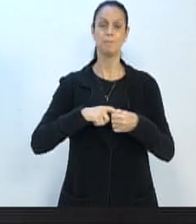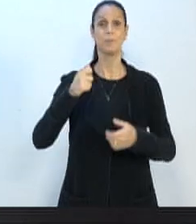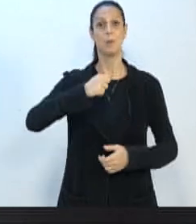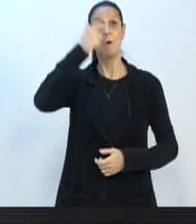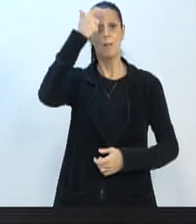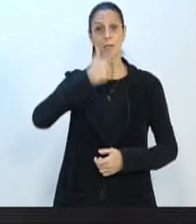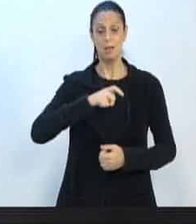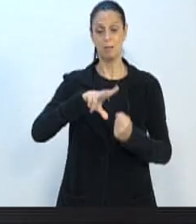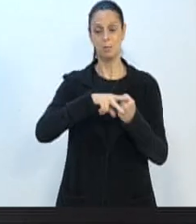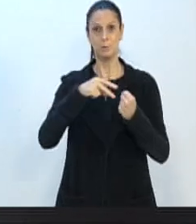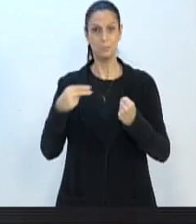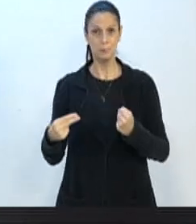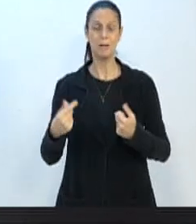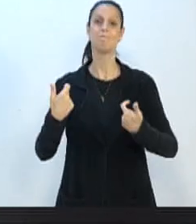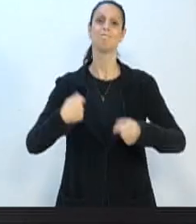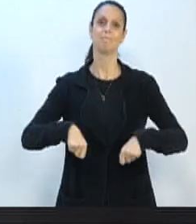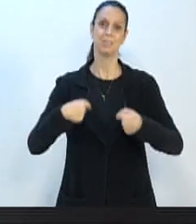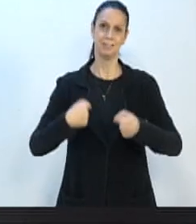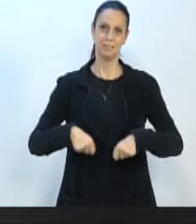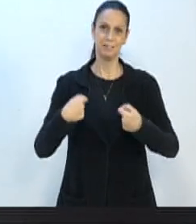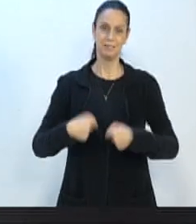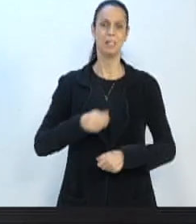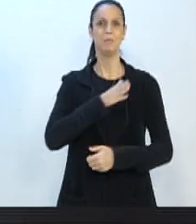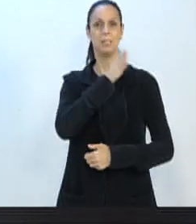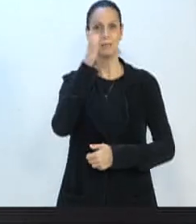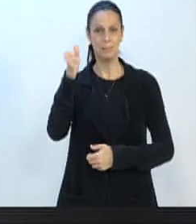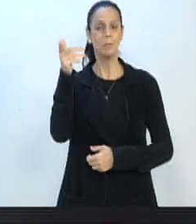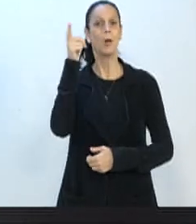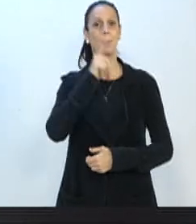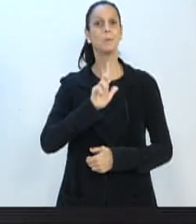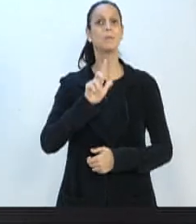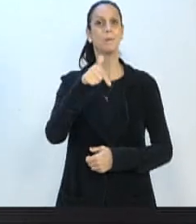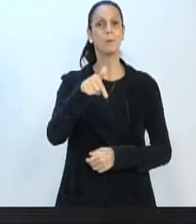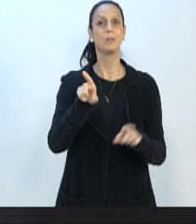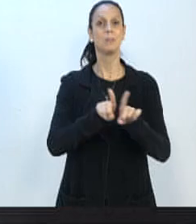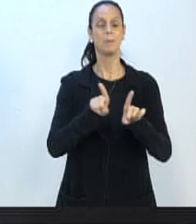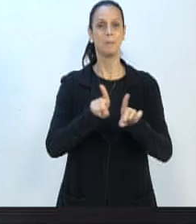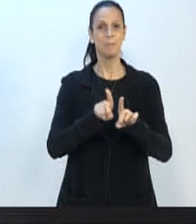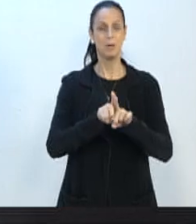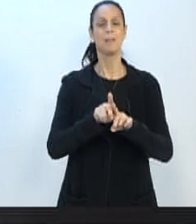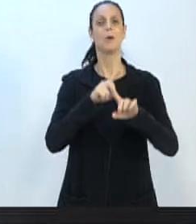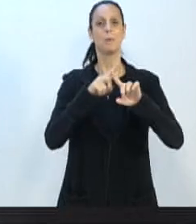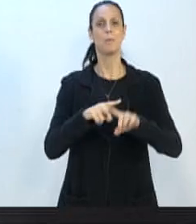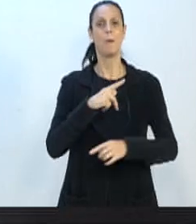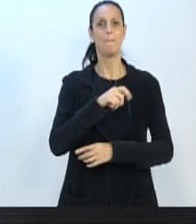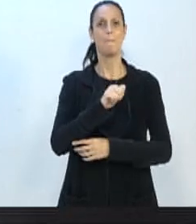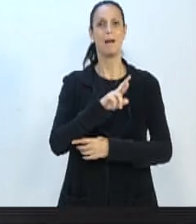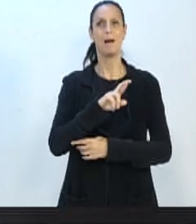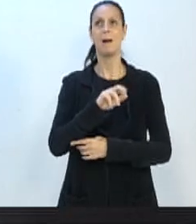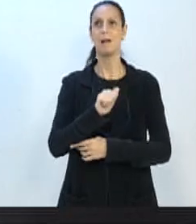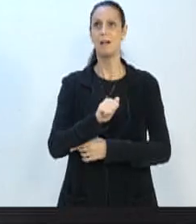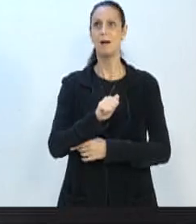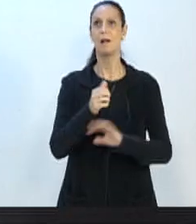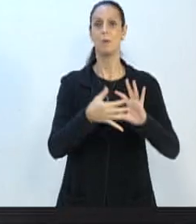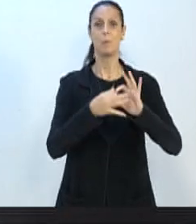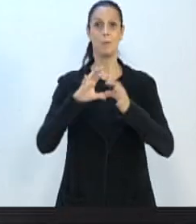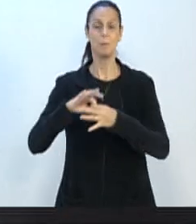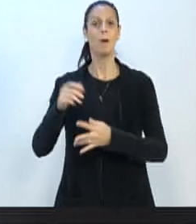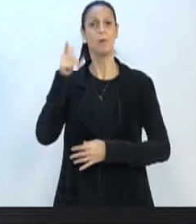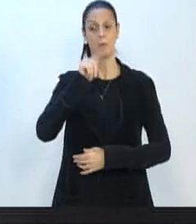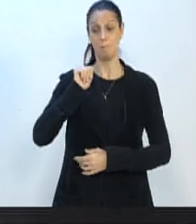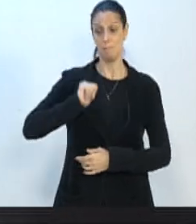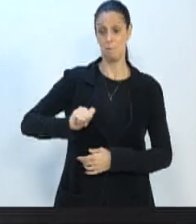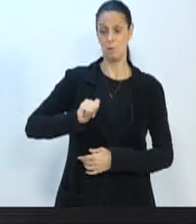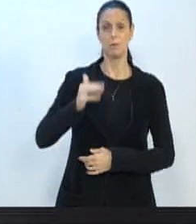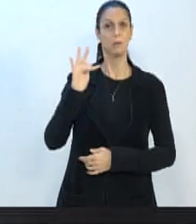atletas dependem desse índice do comitê paralímpico brasileiro no Regional para garantir o seu bolsa atleta Federal isso não